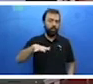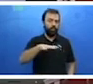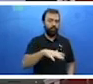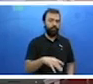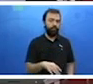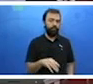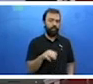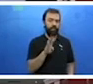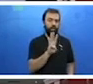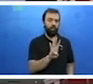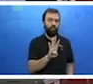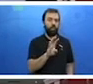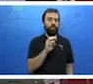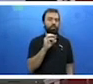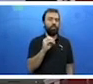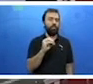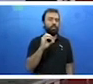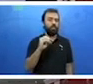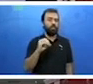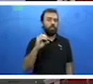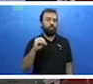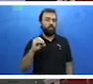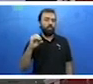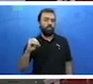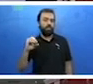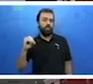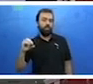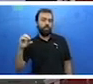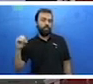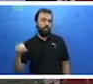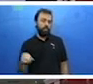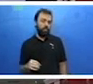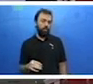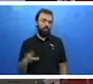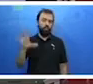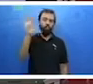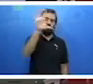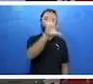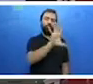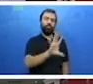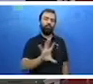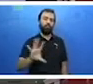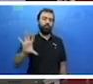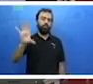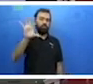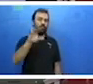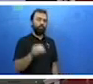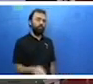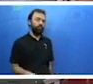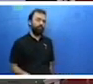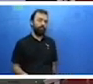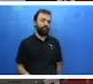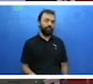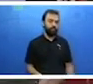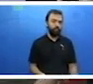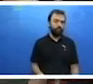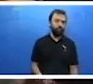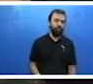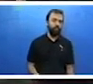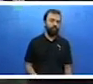Nordeste, Centro-Oeste, Sudeste e Sul. Então, área é esse tamanho, essa superfície de cada